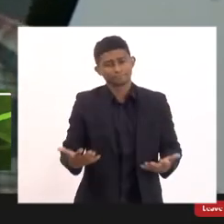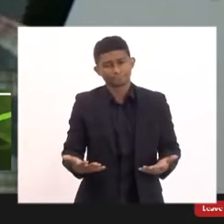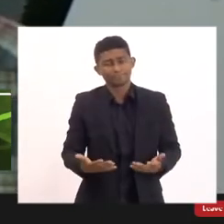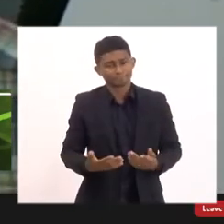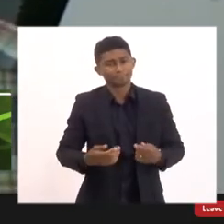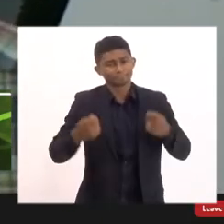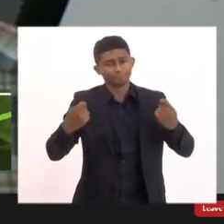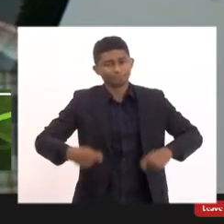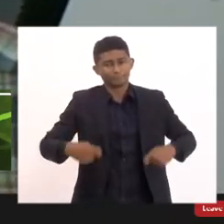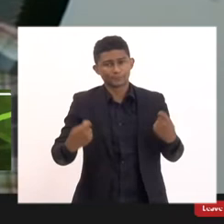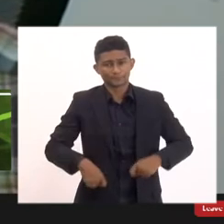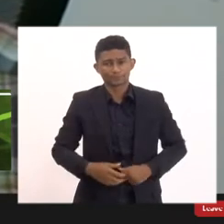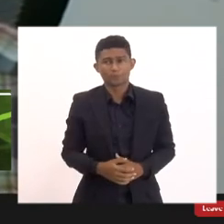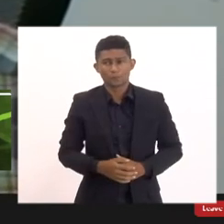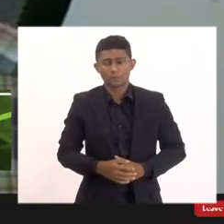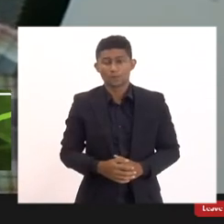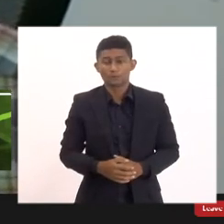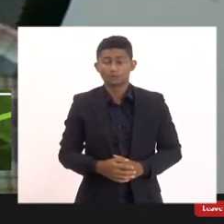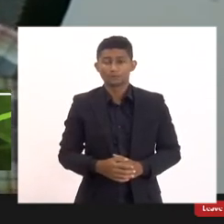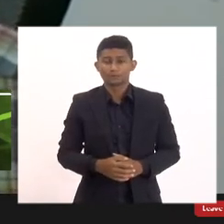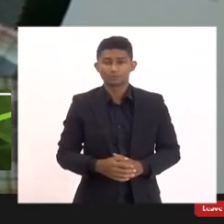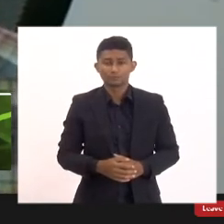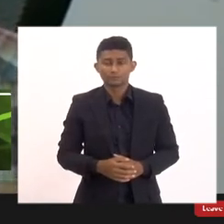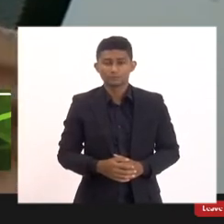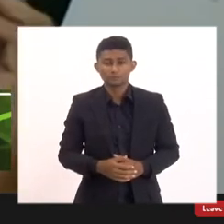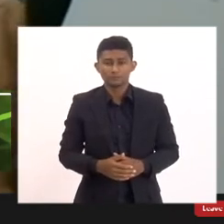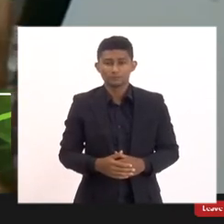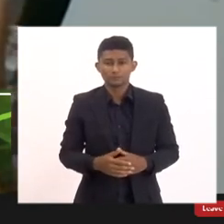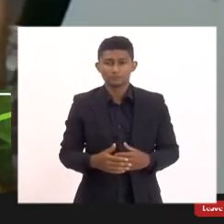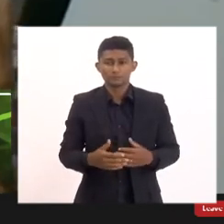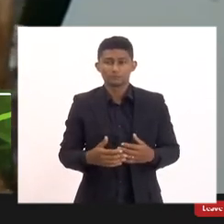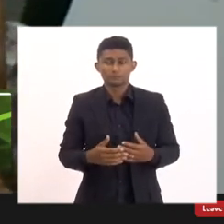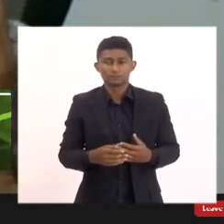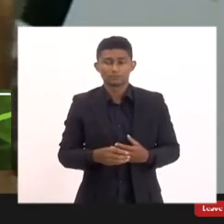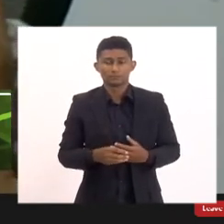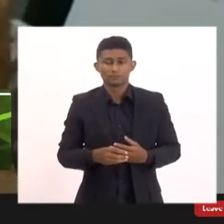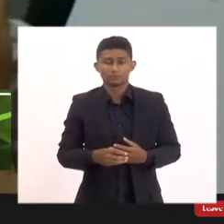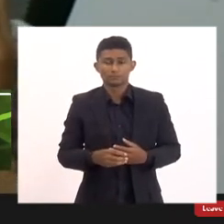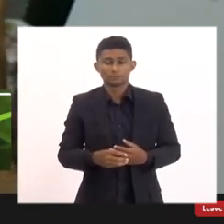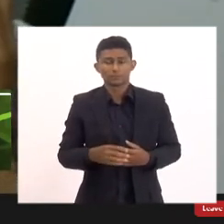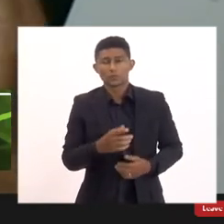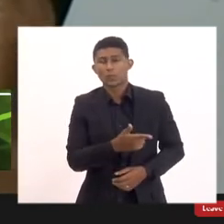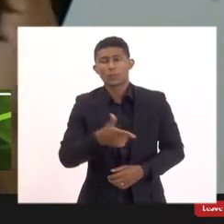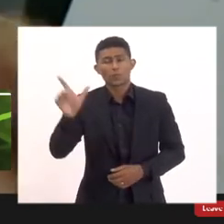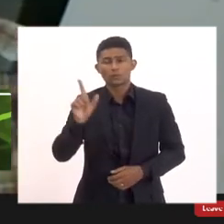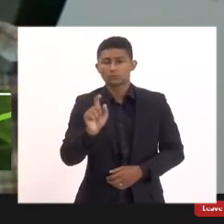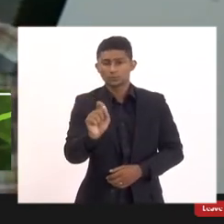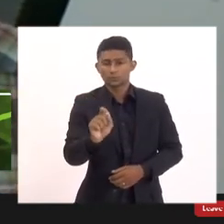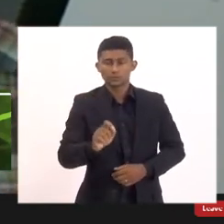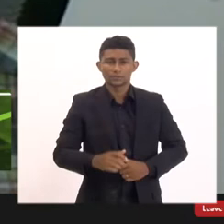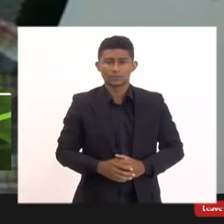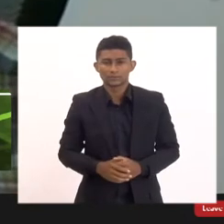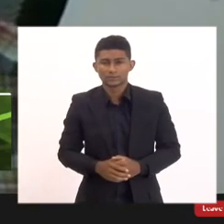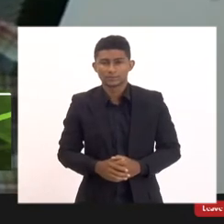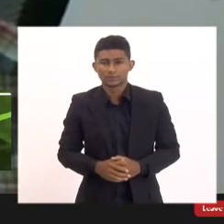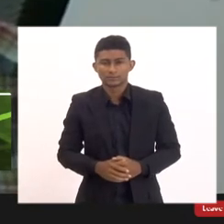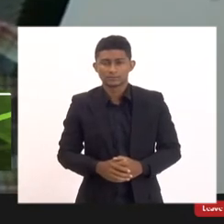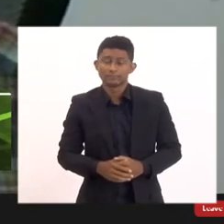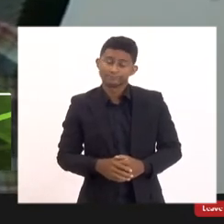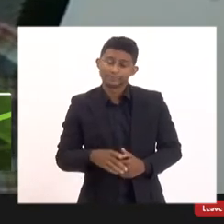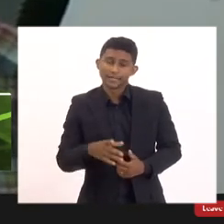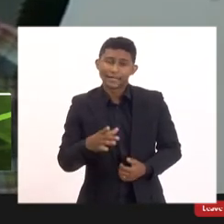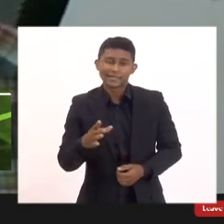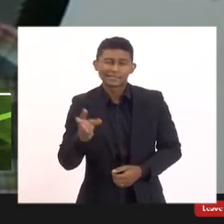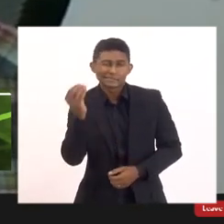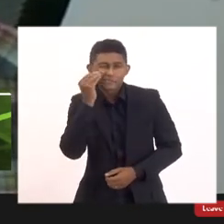principalmente no primeiro e segundo ciclo, né, que é onde a gente precisa vacinar. Uma outra questão que foi colocada é o teste.